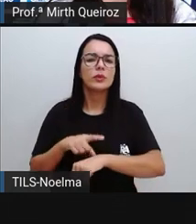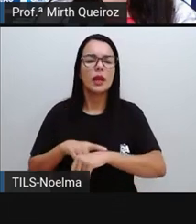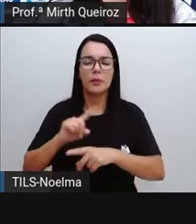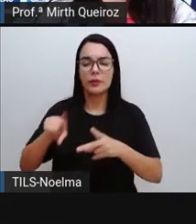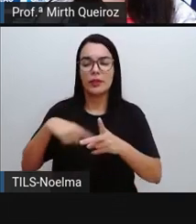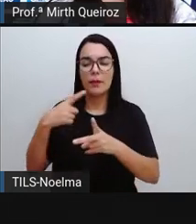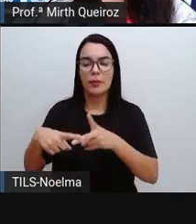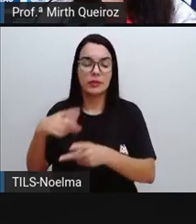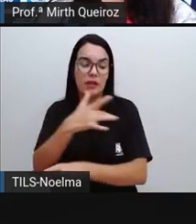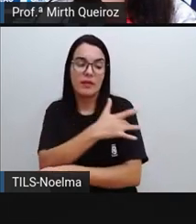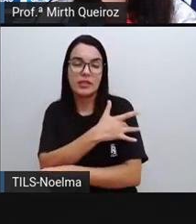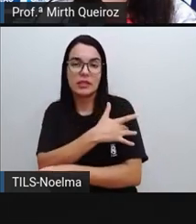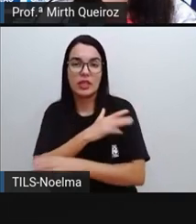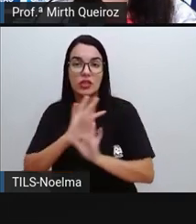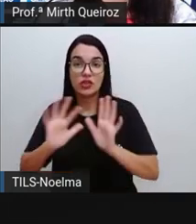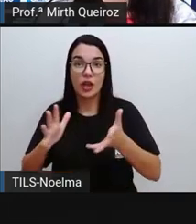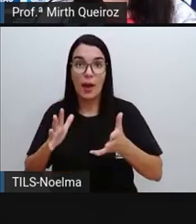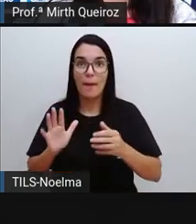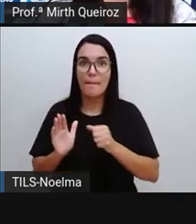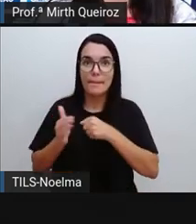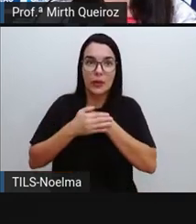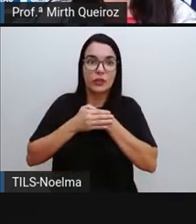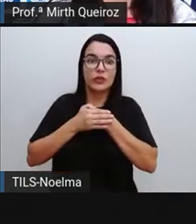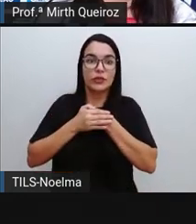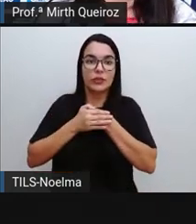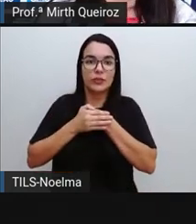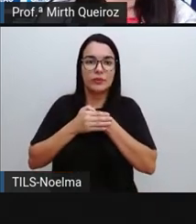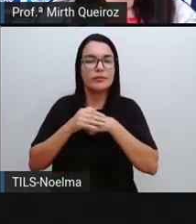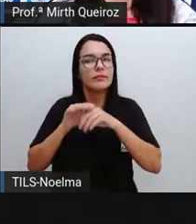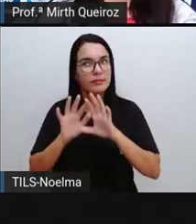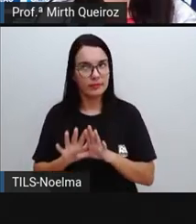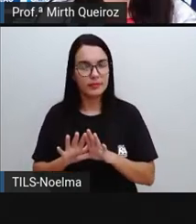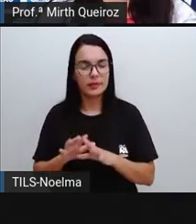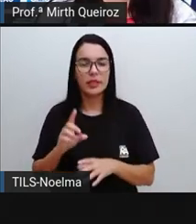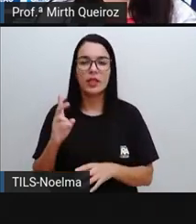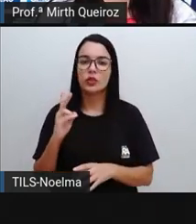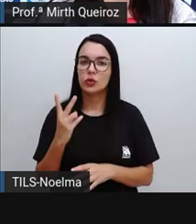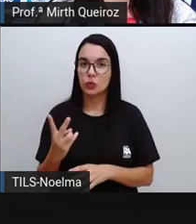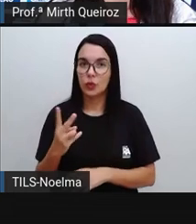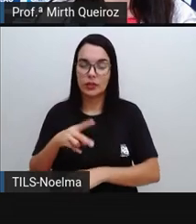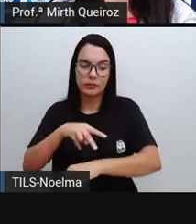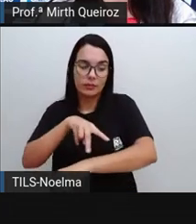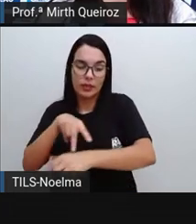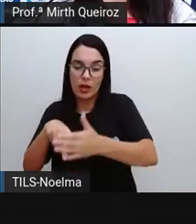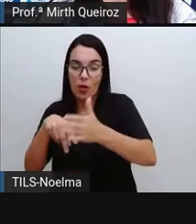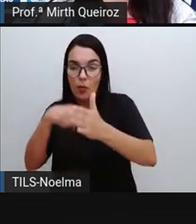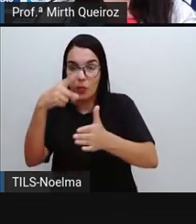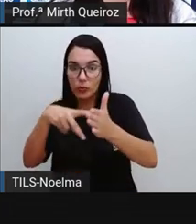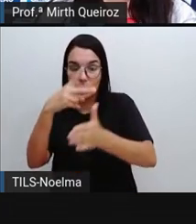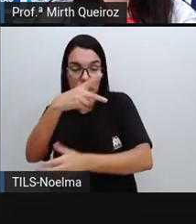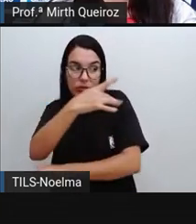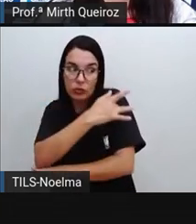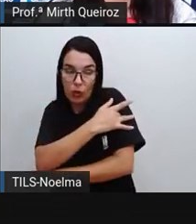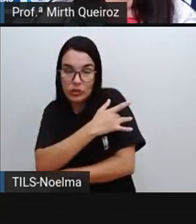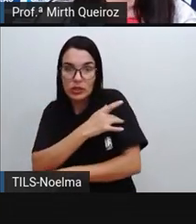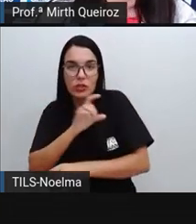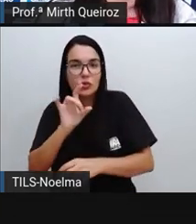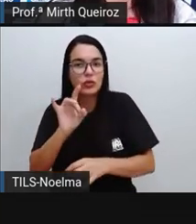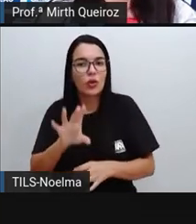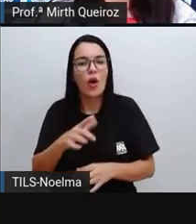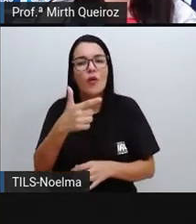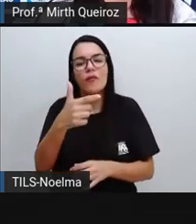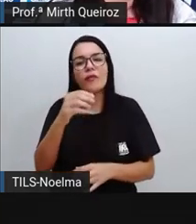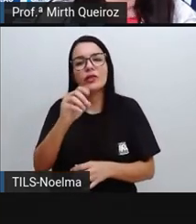a vacinação eu estarei imunizado? Mesmo após as 2 doses, você só vai estar protegido 20